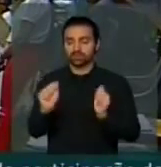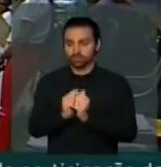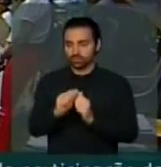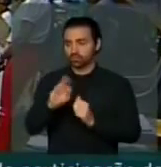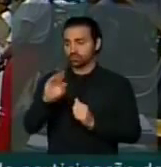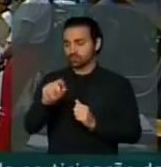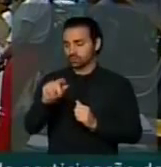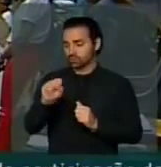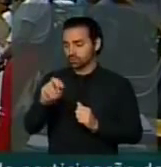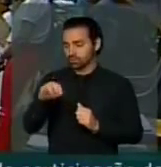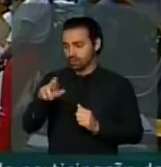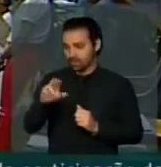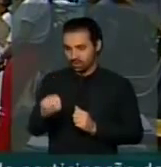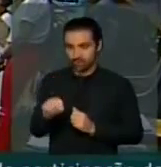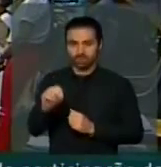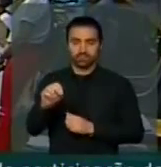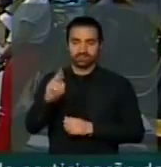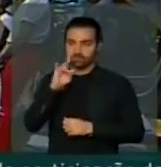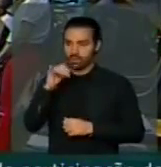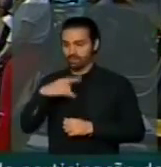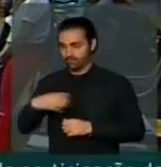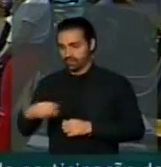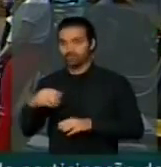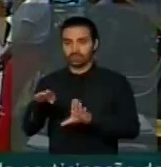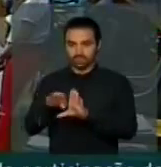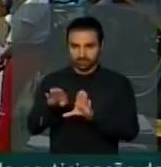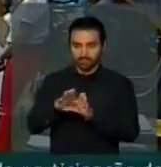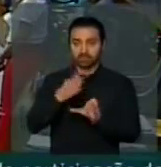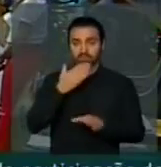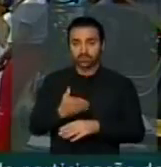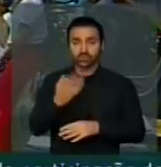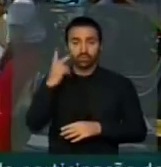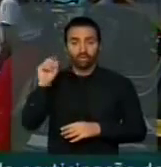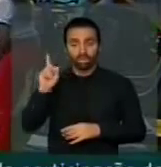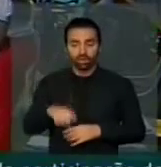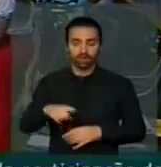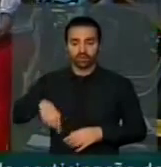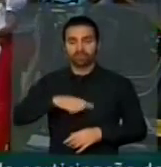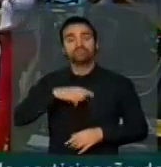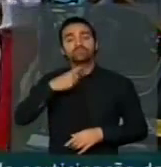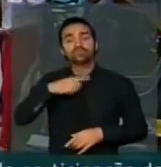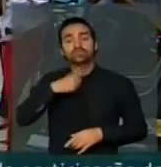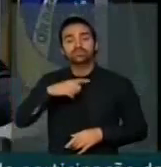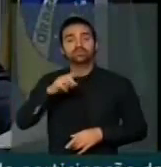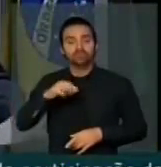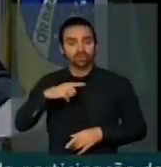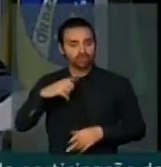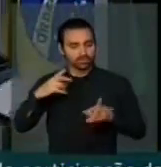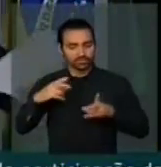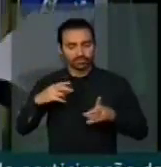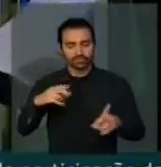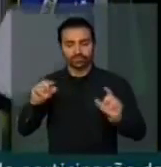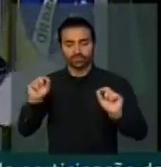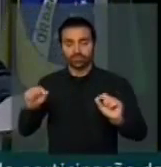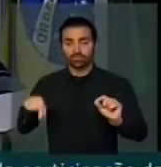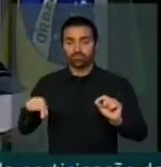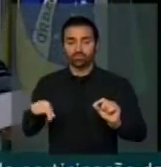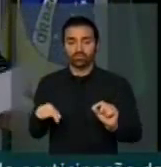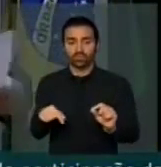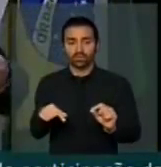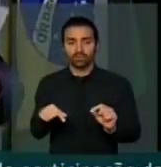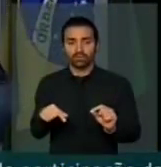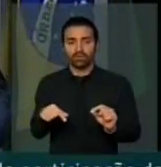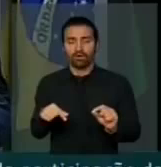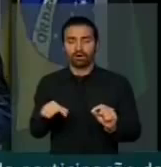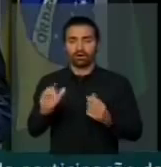Bolsonaro, os dois Bolsonaro e outros deputados, que é uma pretensão nossa. Temos um quadro permanente nesta casa,